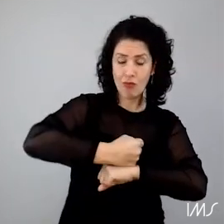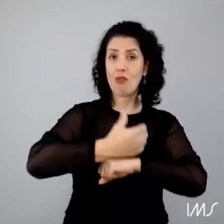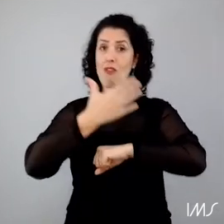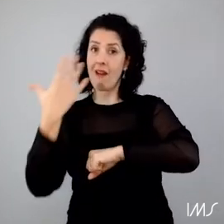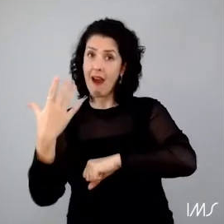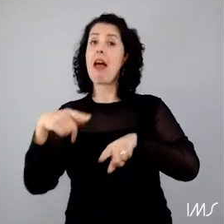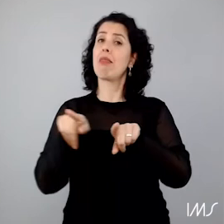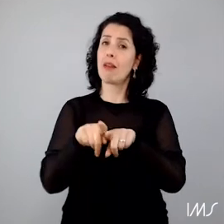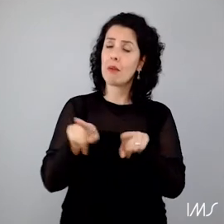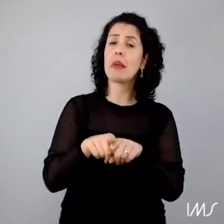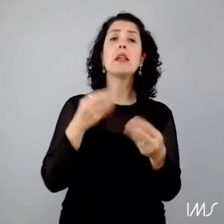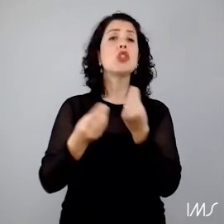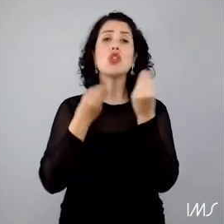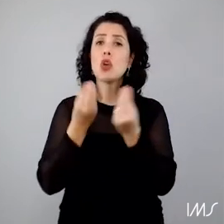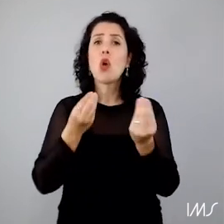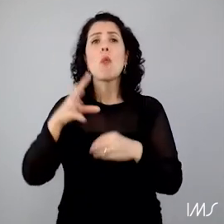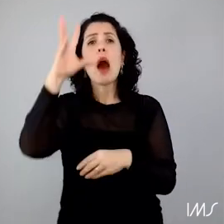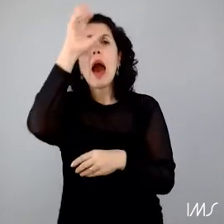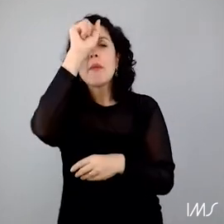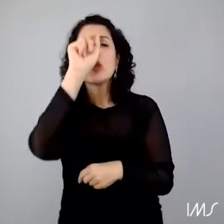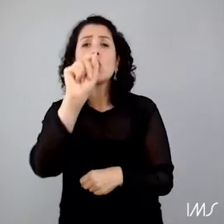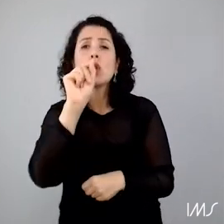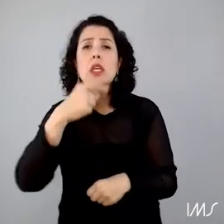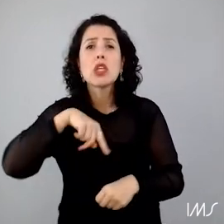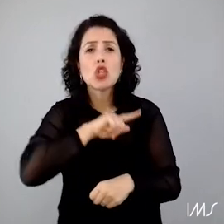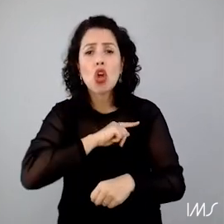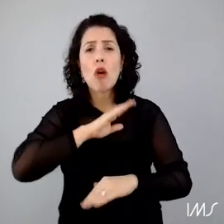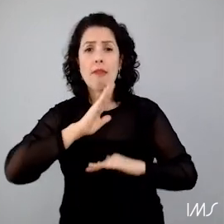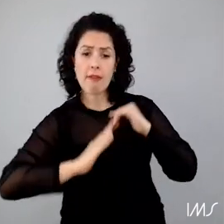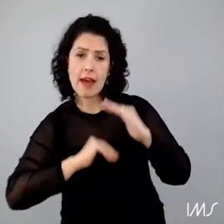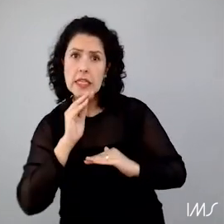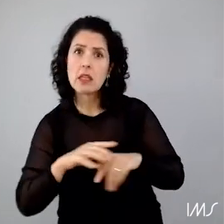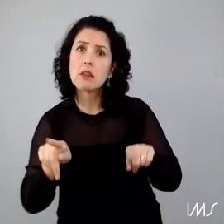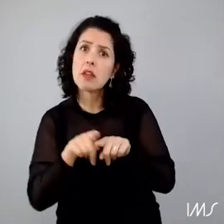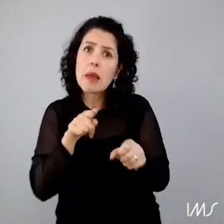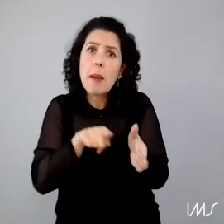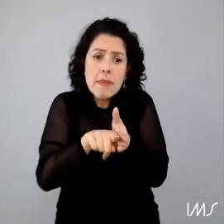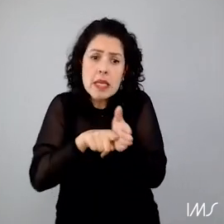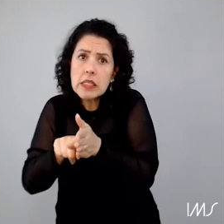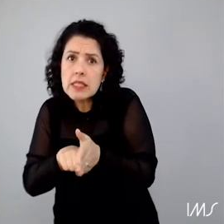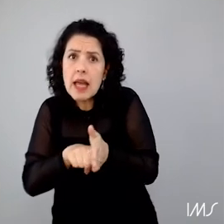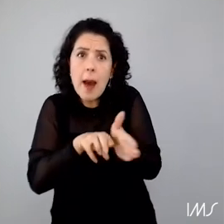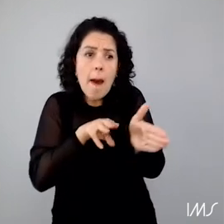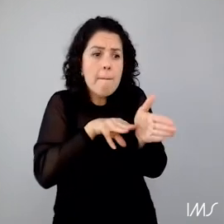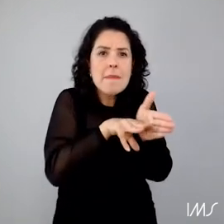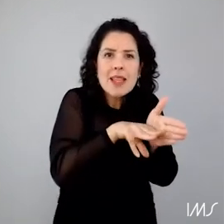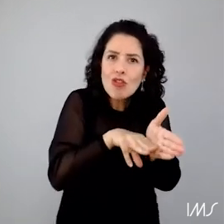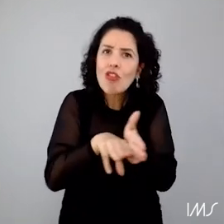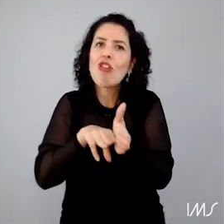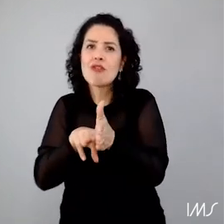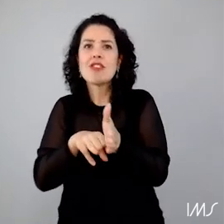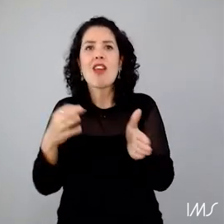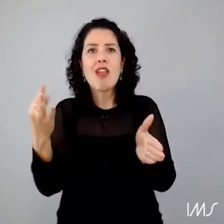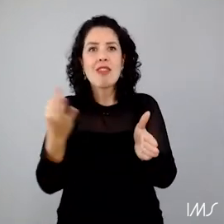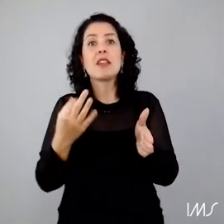de metodologias para que haja também uma saída para fora do que se fazia aqui e tal.